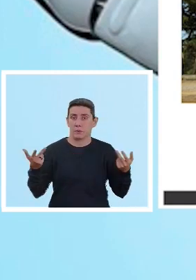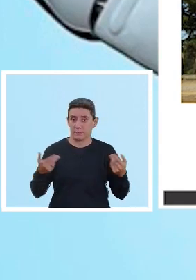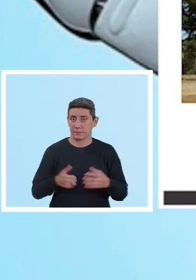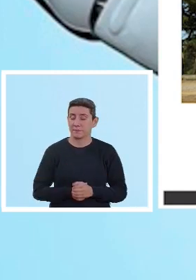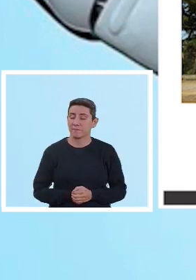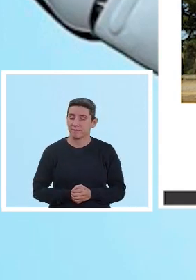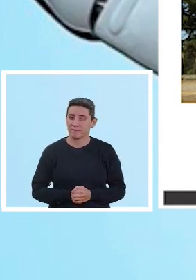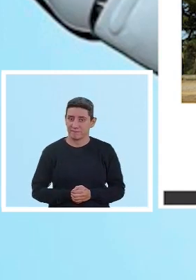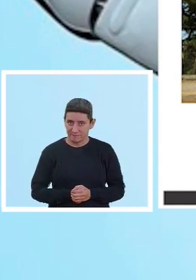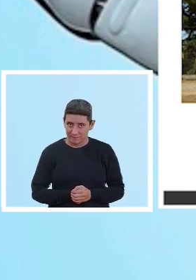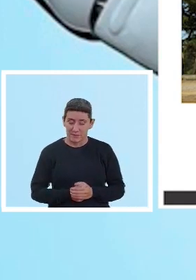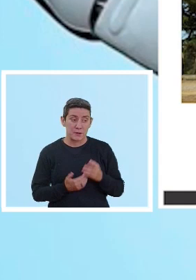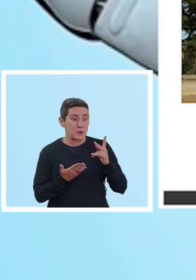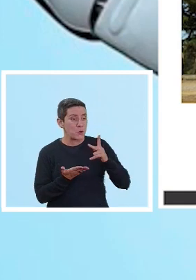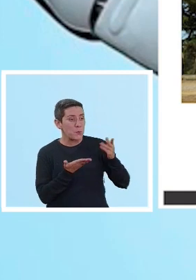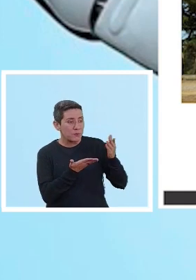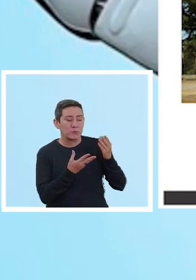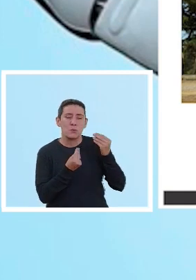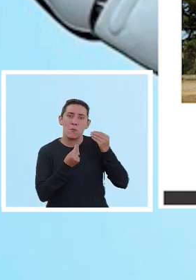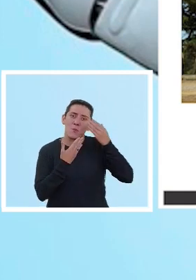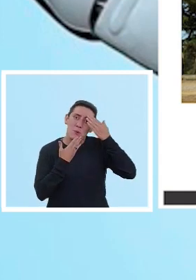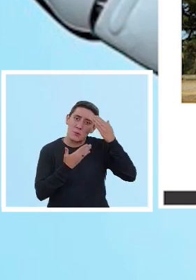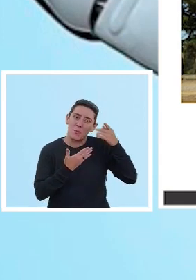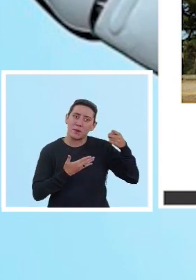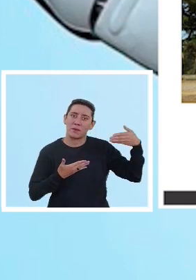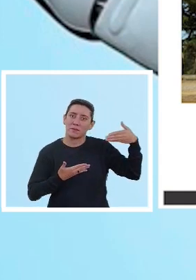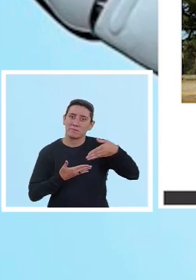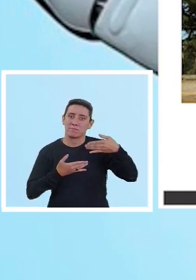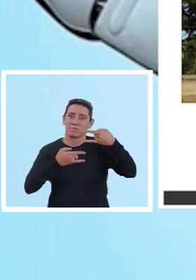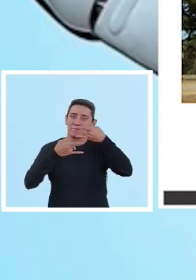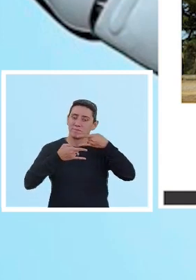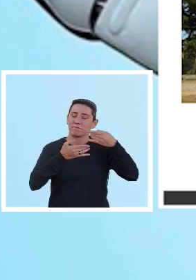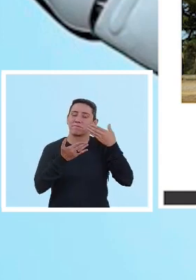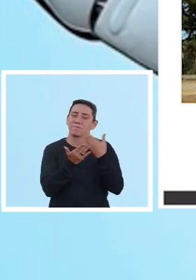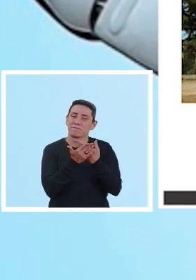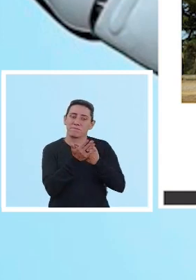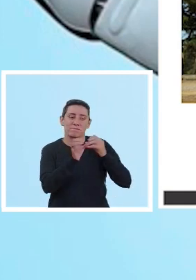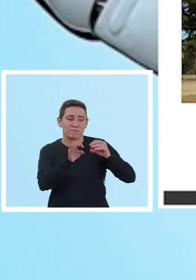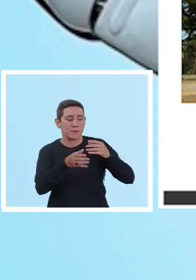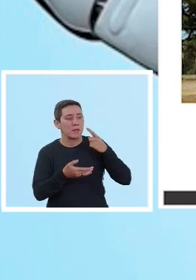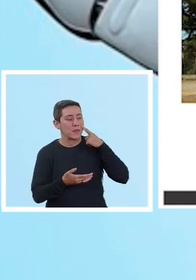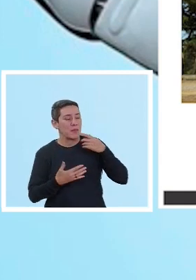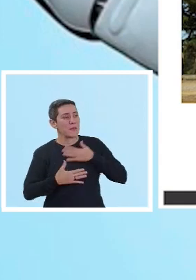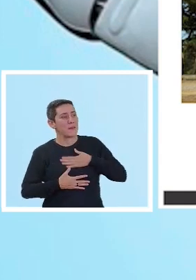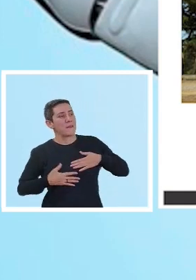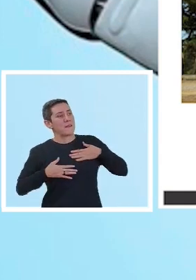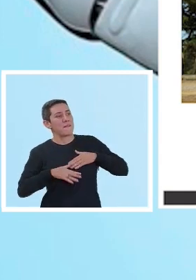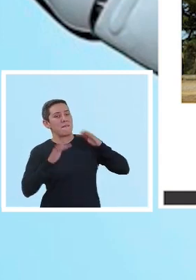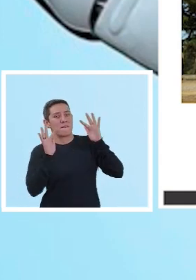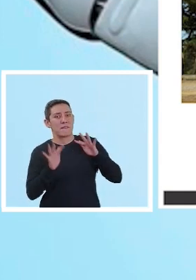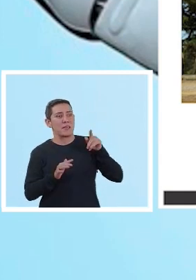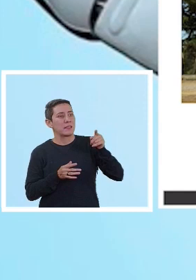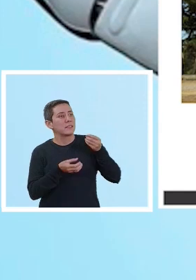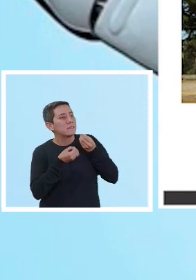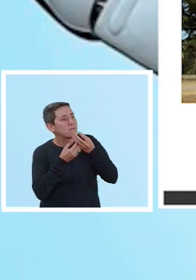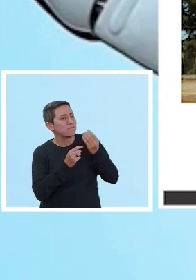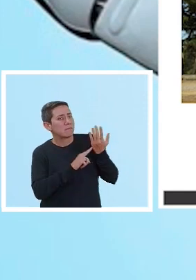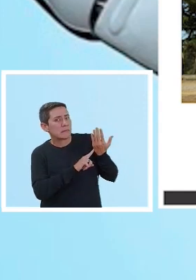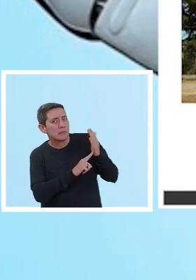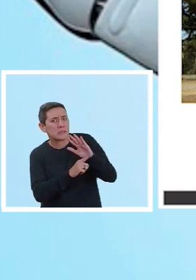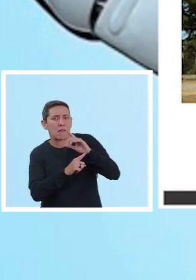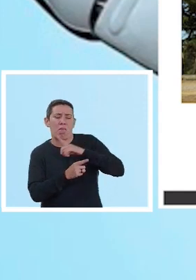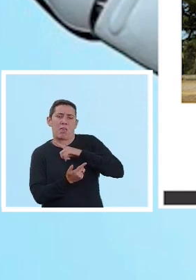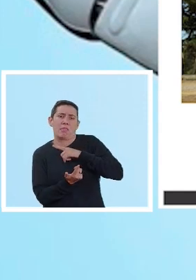professor Humberto Muito obrigado pela sua participação assim fiquei muito feliz em poder mostrar um pouquinho dessa dessa